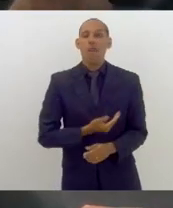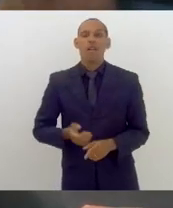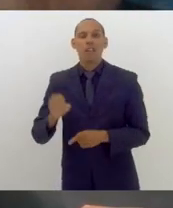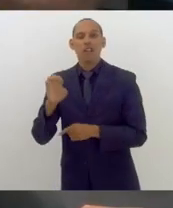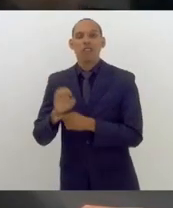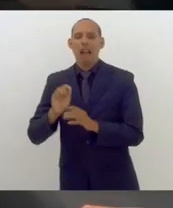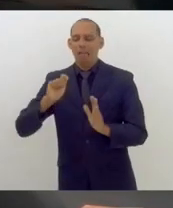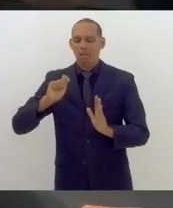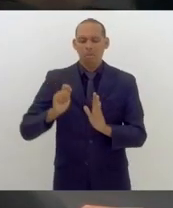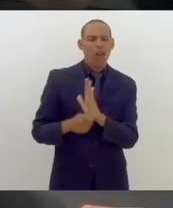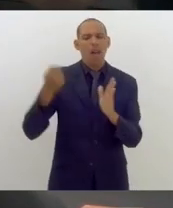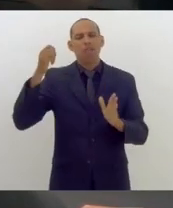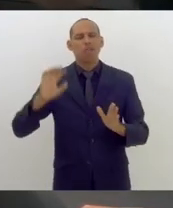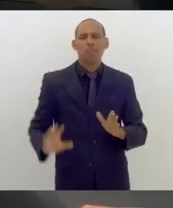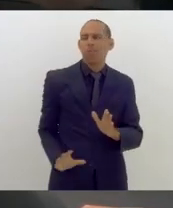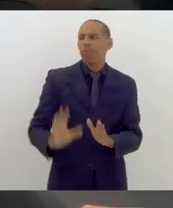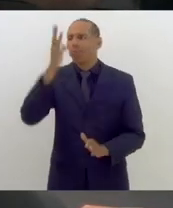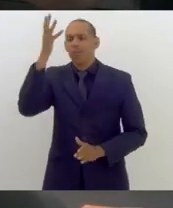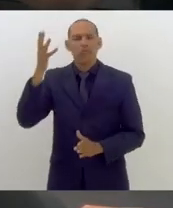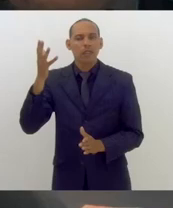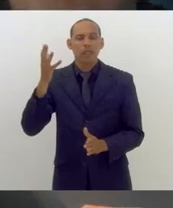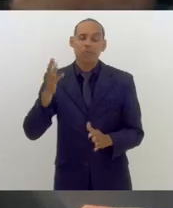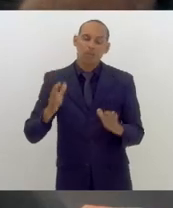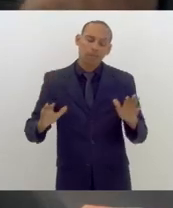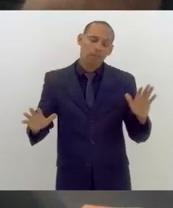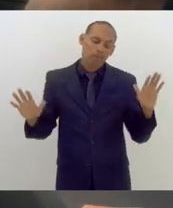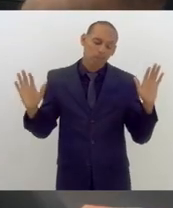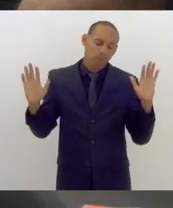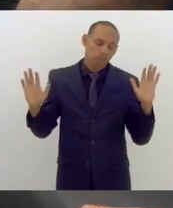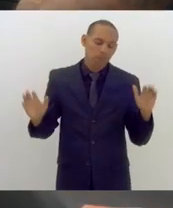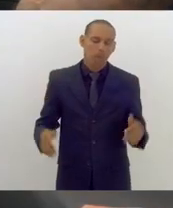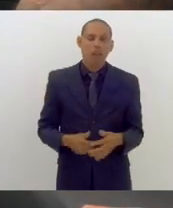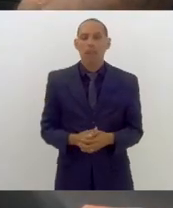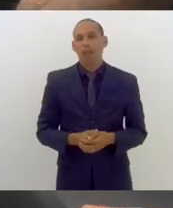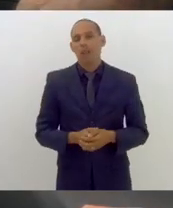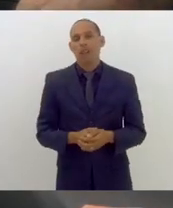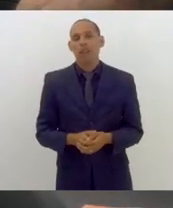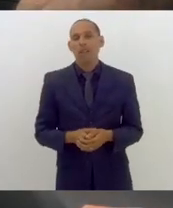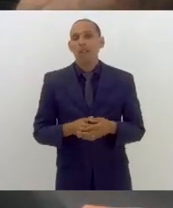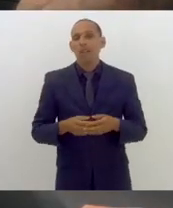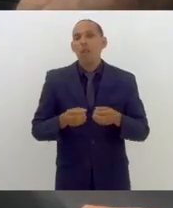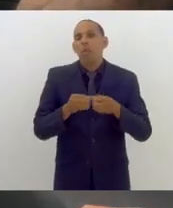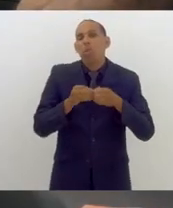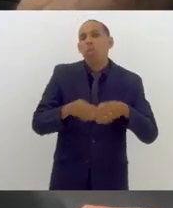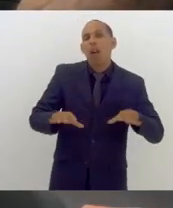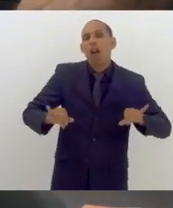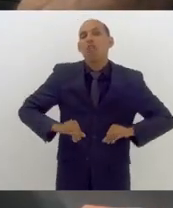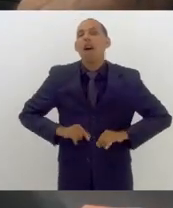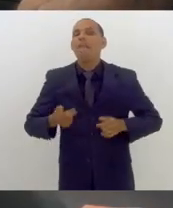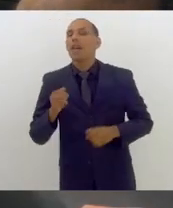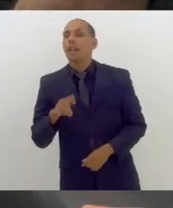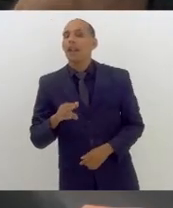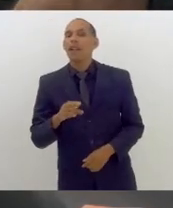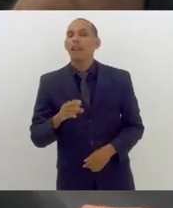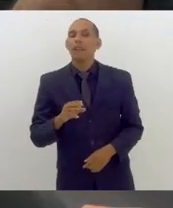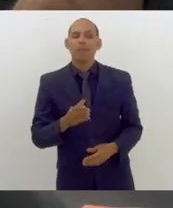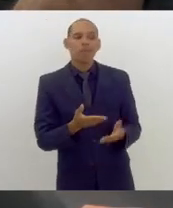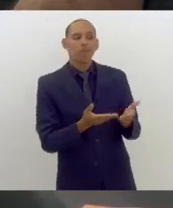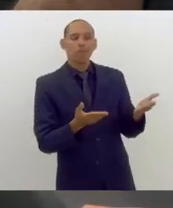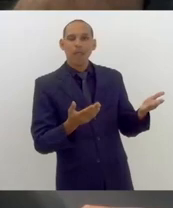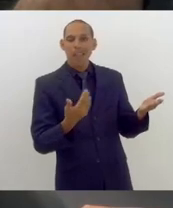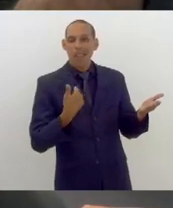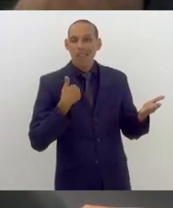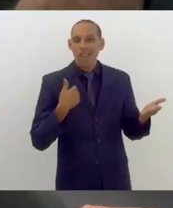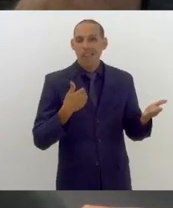Estado que dá cadetada da noite para o dia mas enfim quem é prejudicado que está na ponta da lança que é o pescador qual